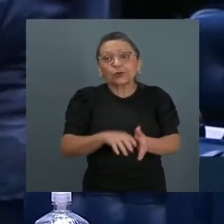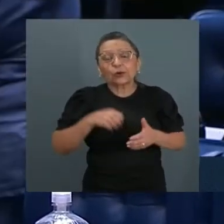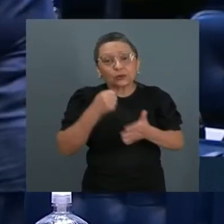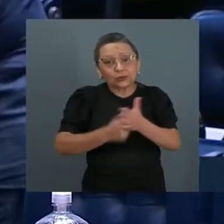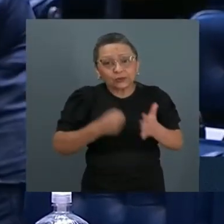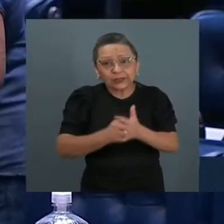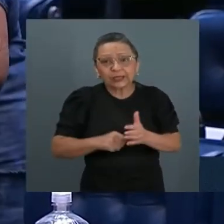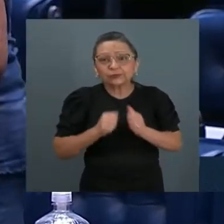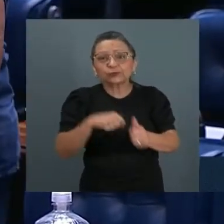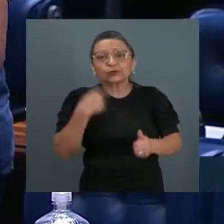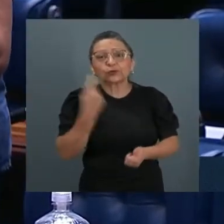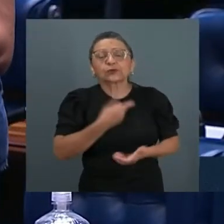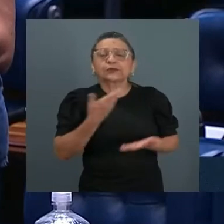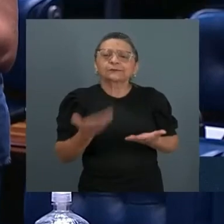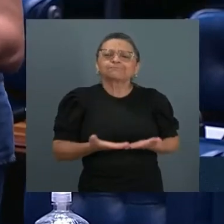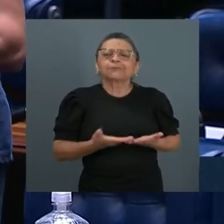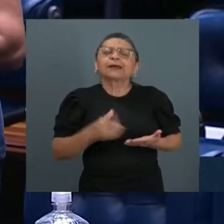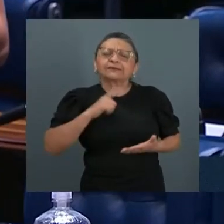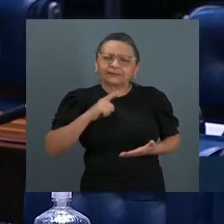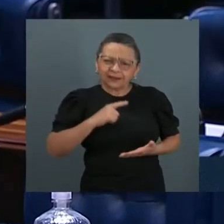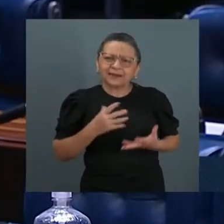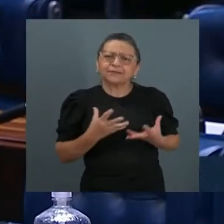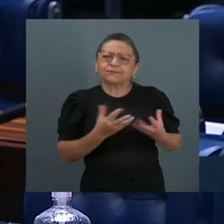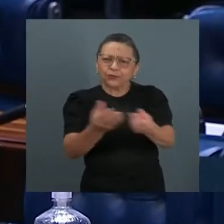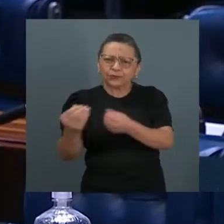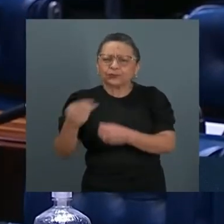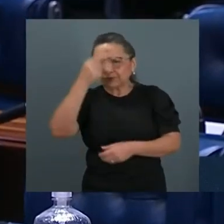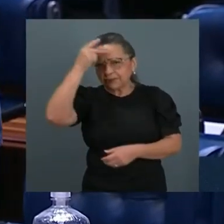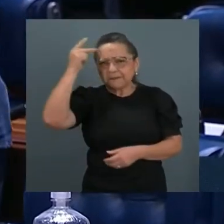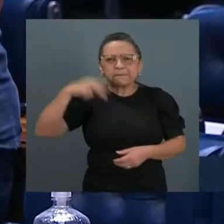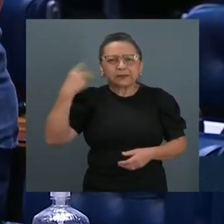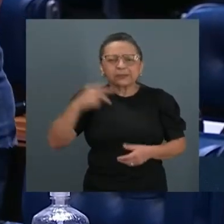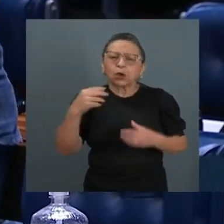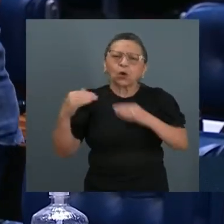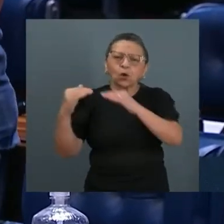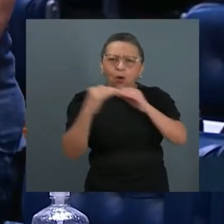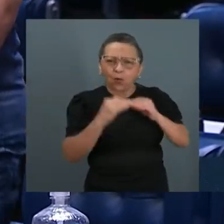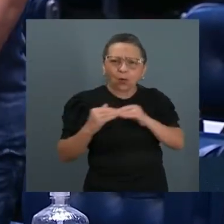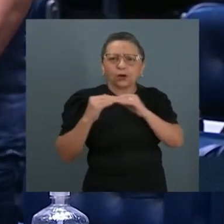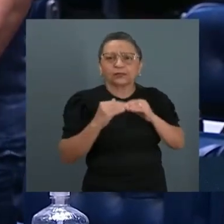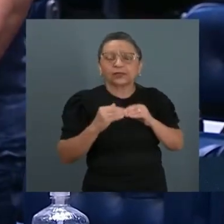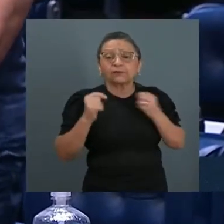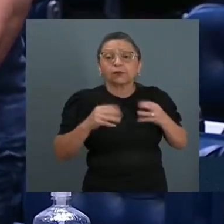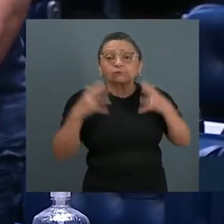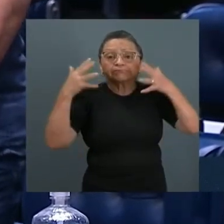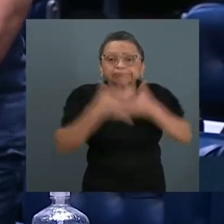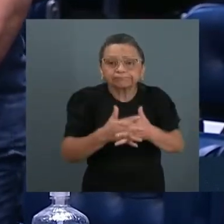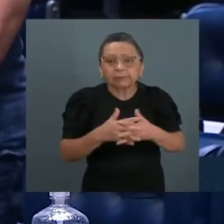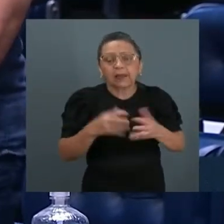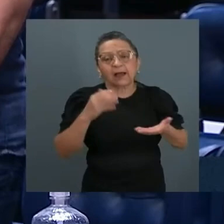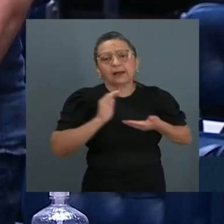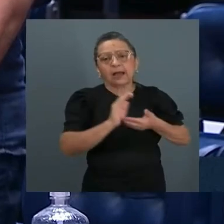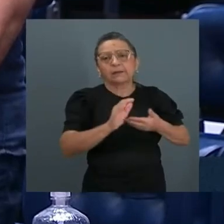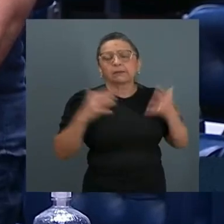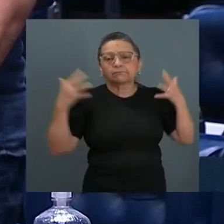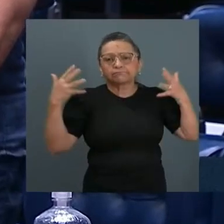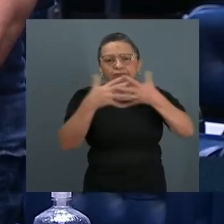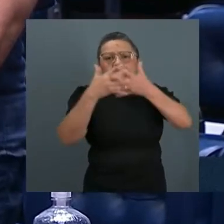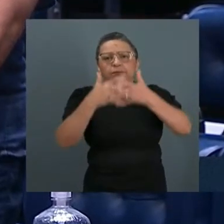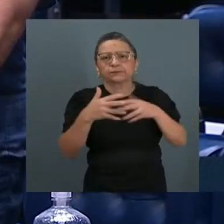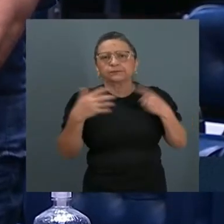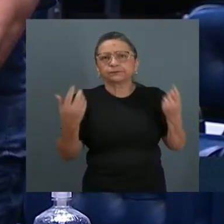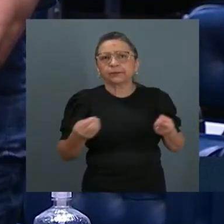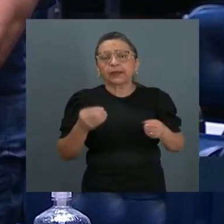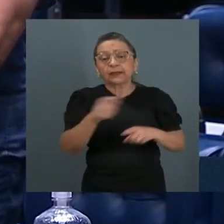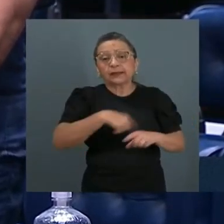lutando. Então, assim, existe um número enorme de parlamentares que concordam que foi um equívoco, um grande equívoco